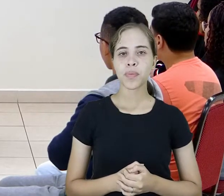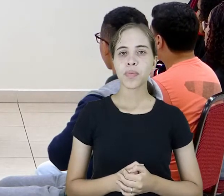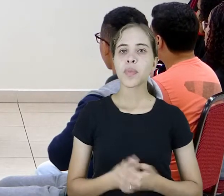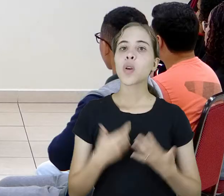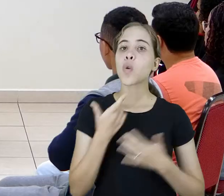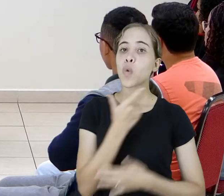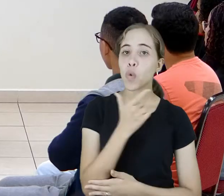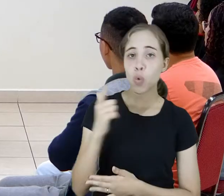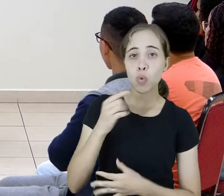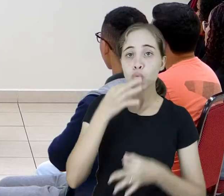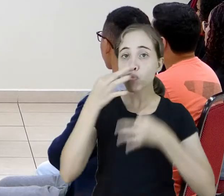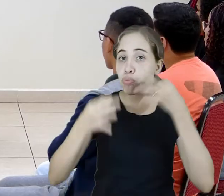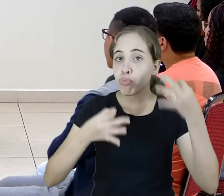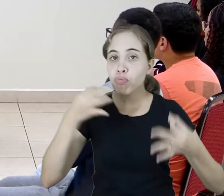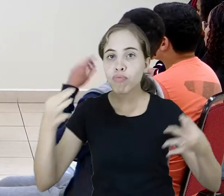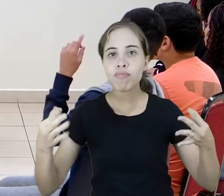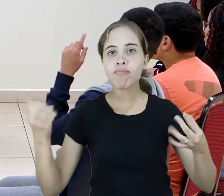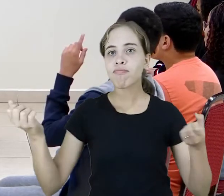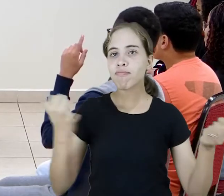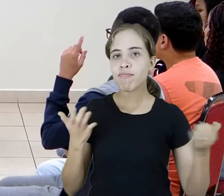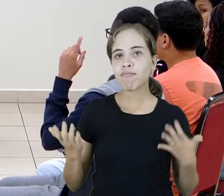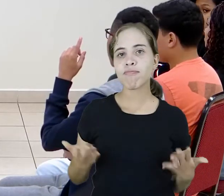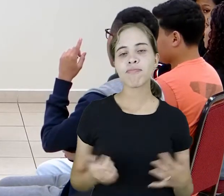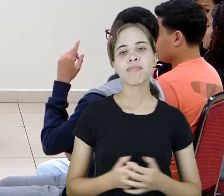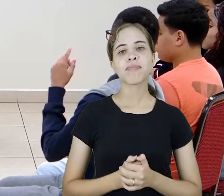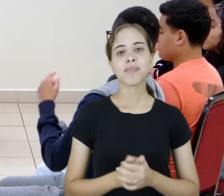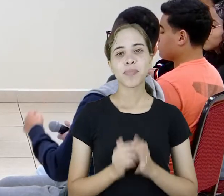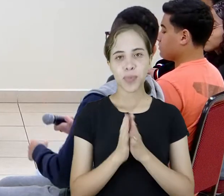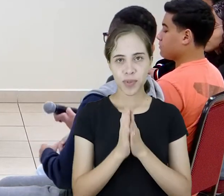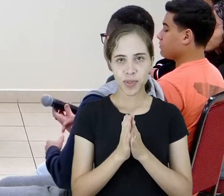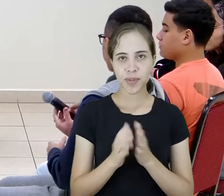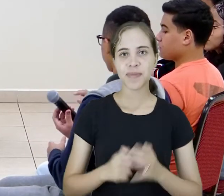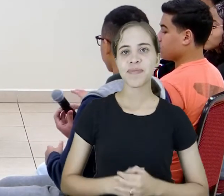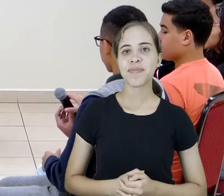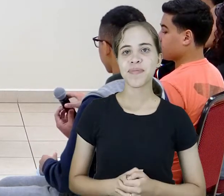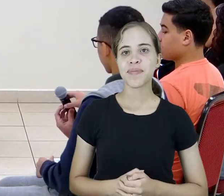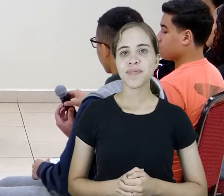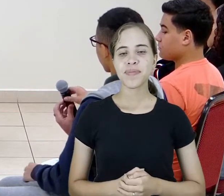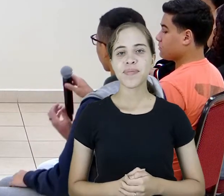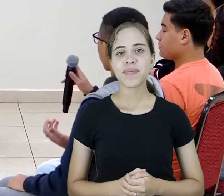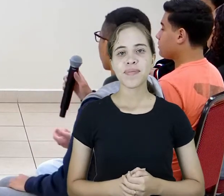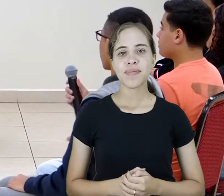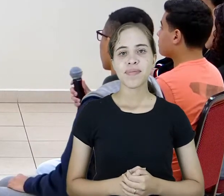Outros comentários? Por favor.